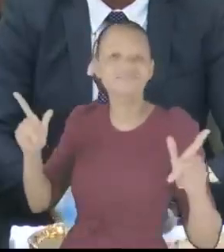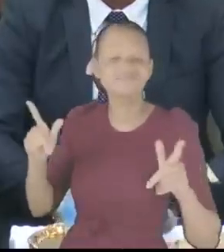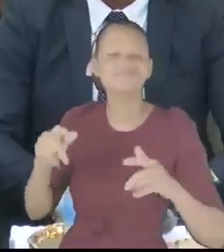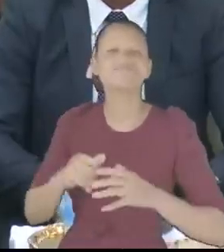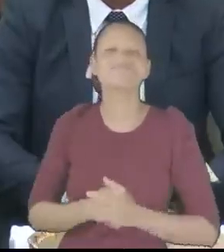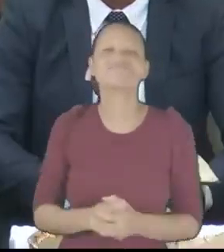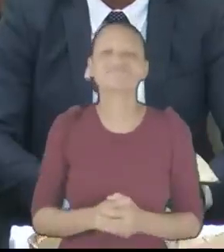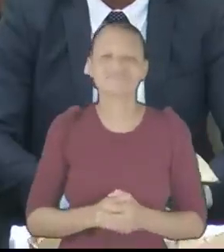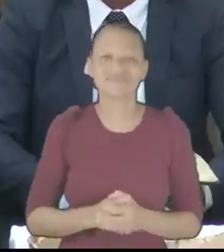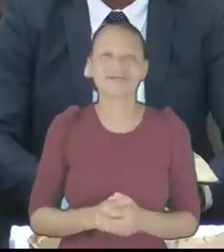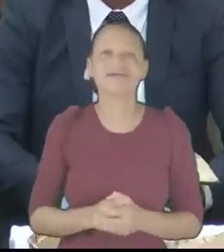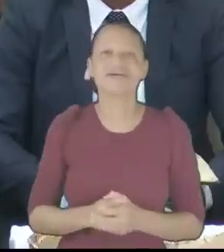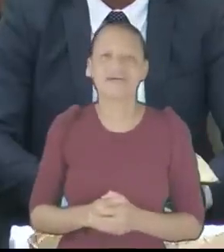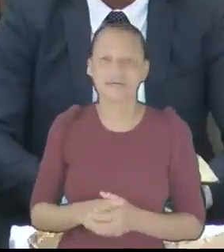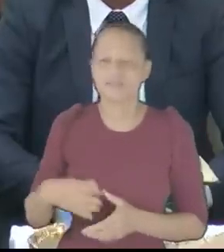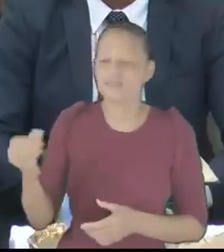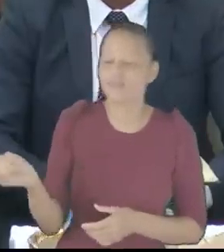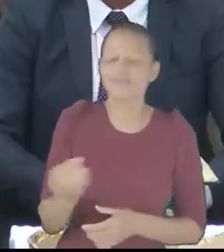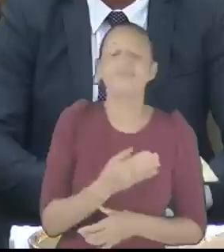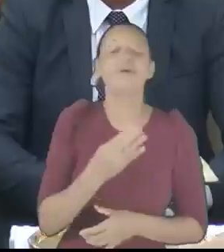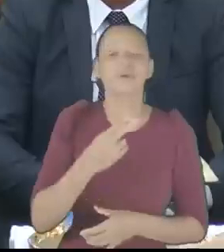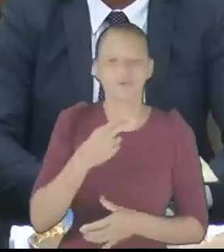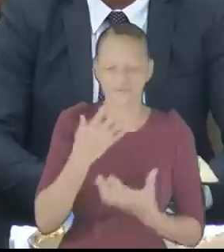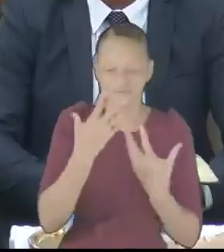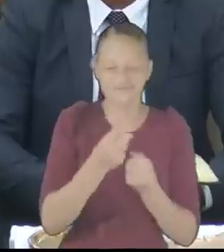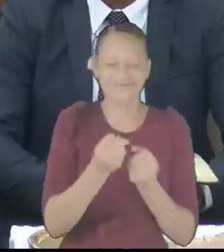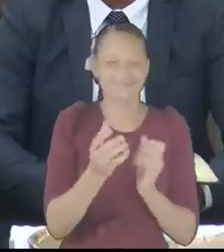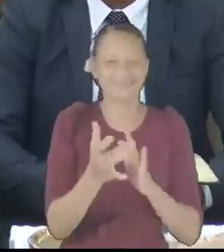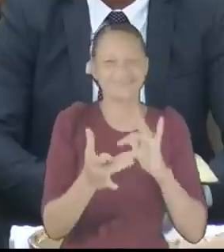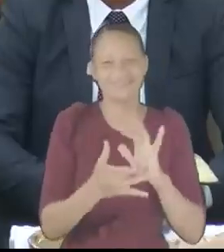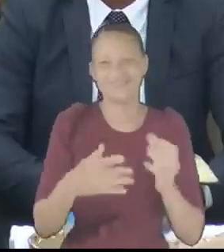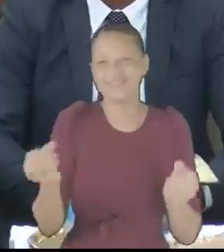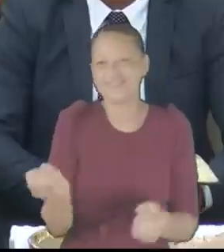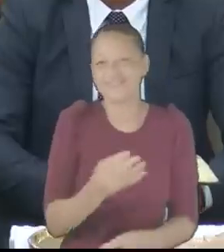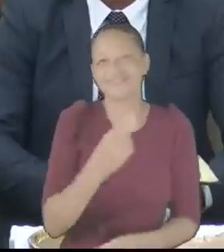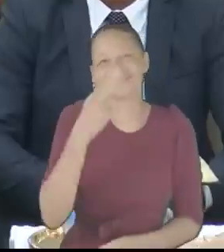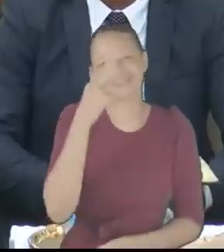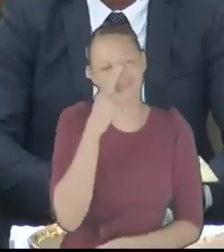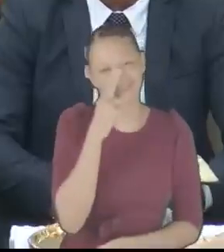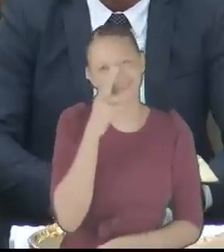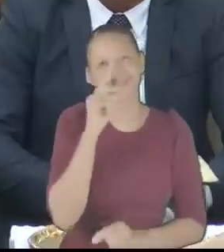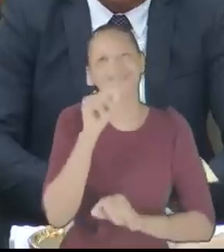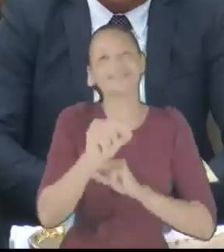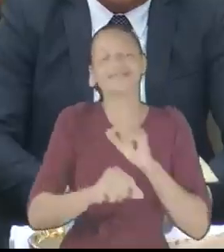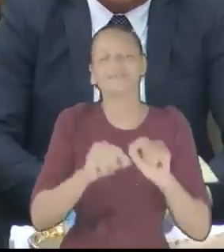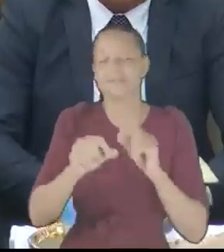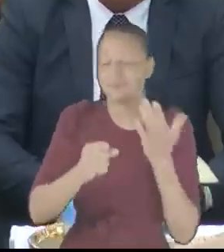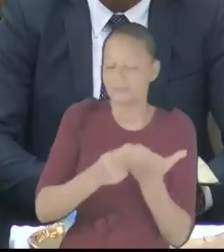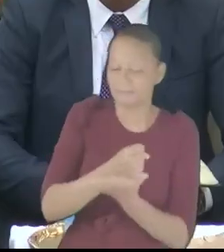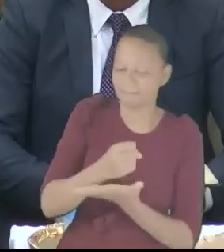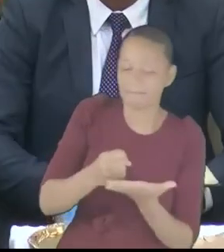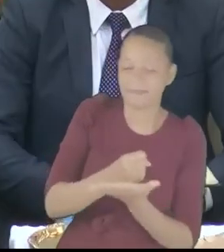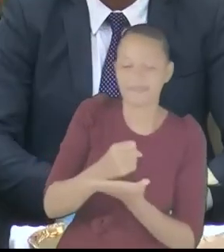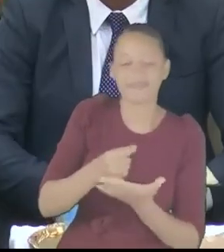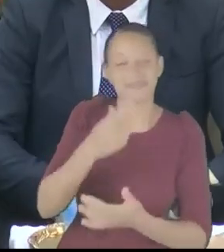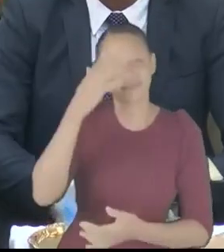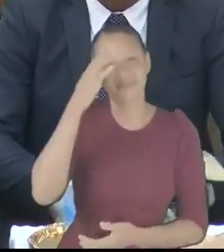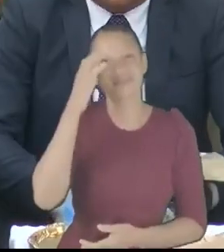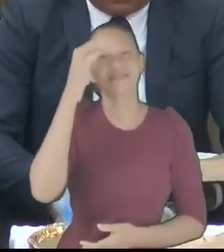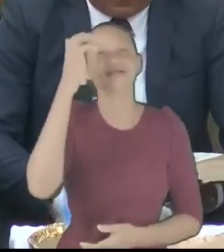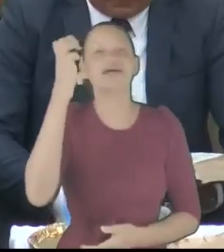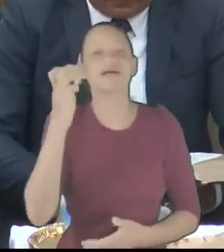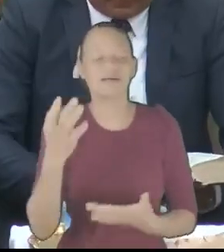uma mensagem para novo crente, glória a Deus, aleluia, que são os princípios da fé,